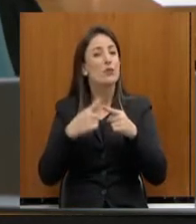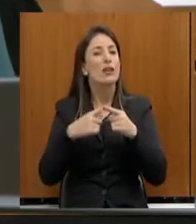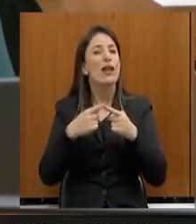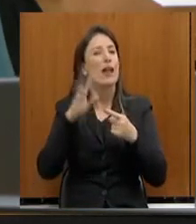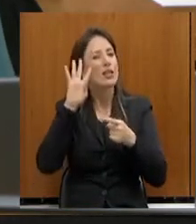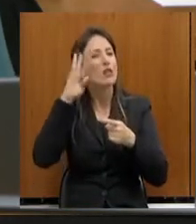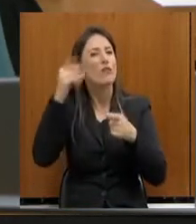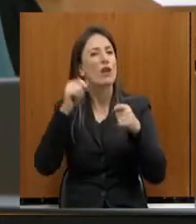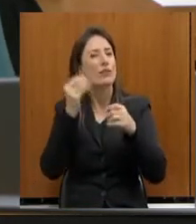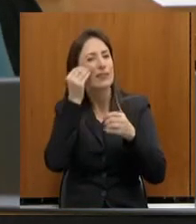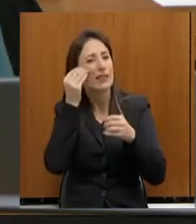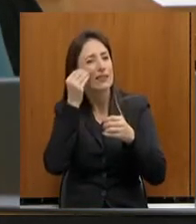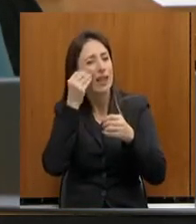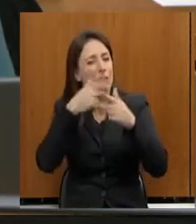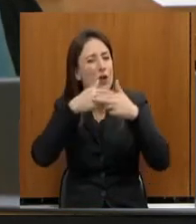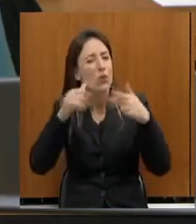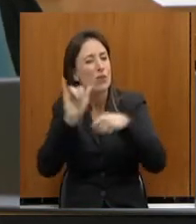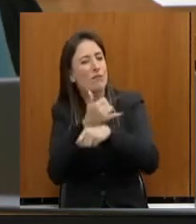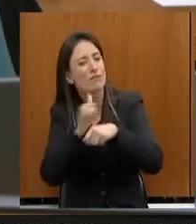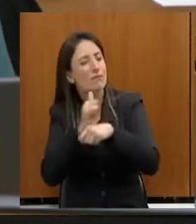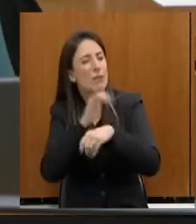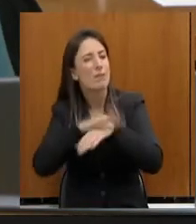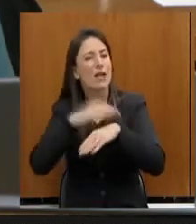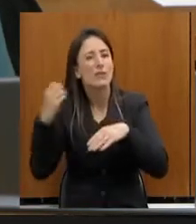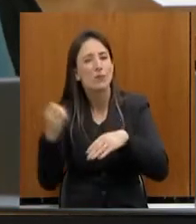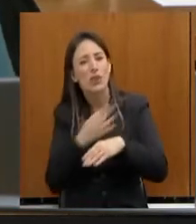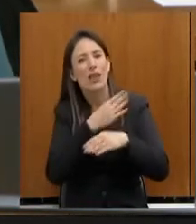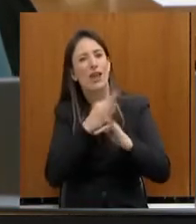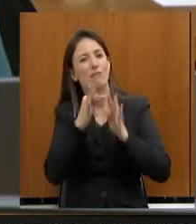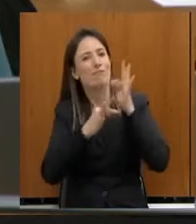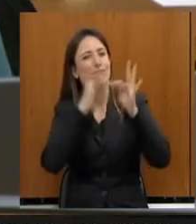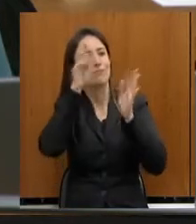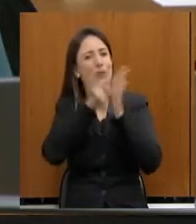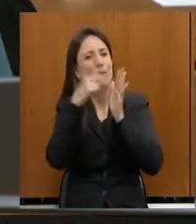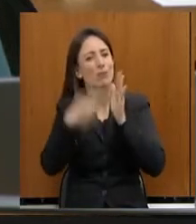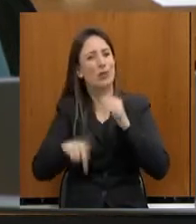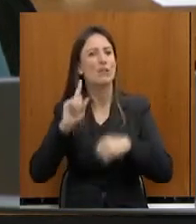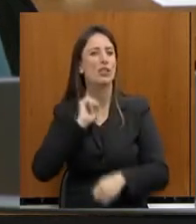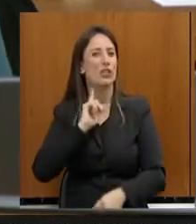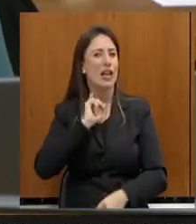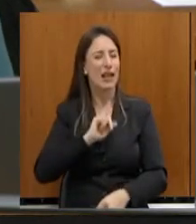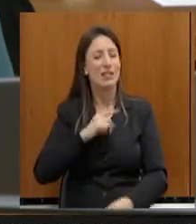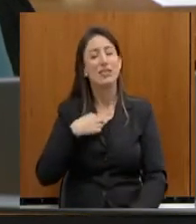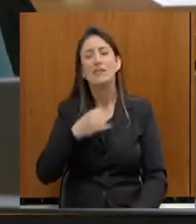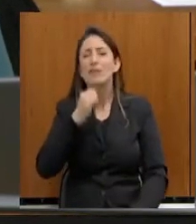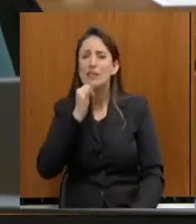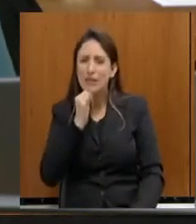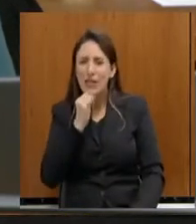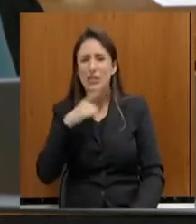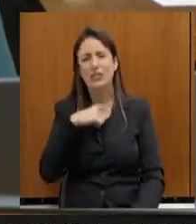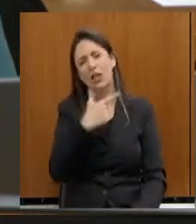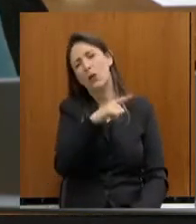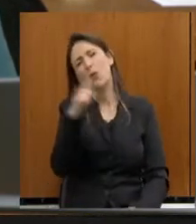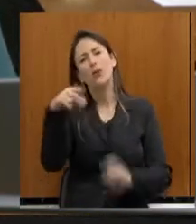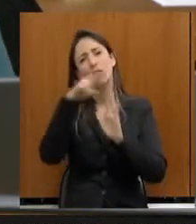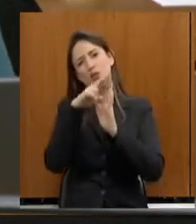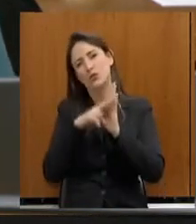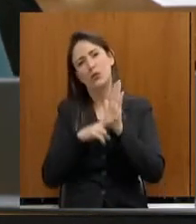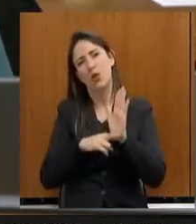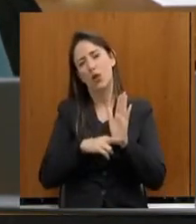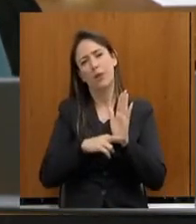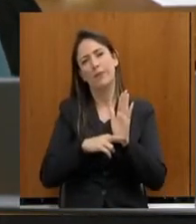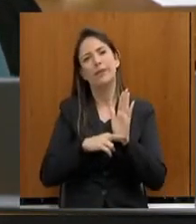ambiental no estado de Minas Gerais em felizmente nós temos outras normas que não são